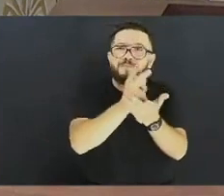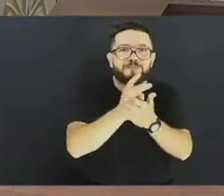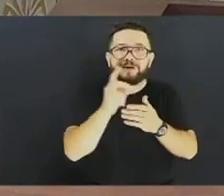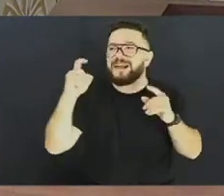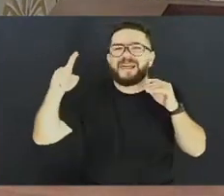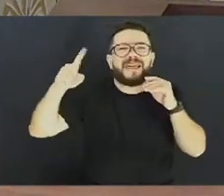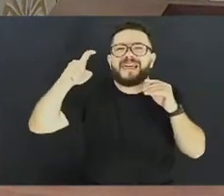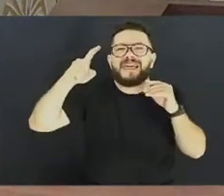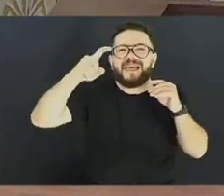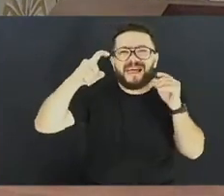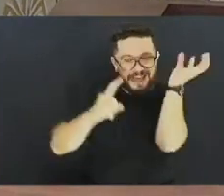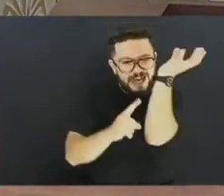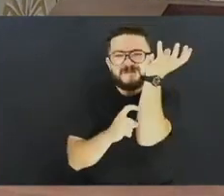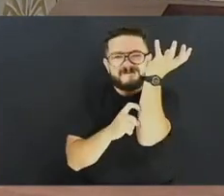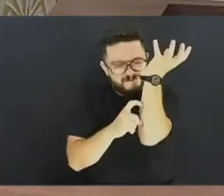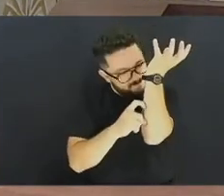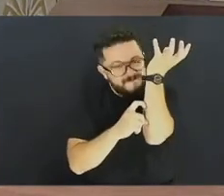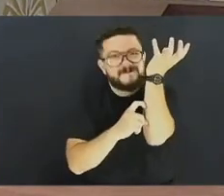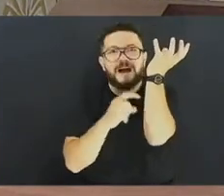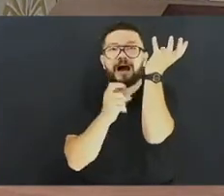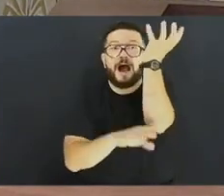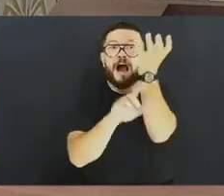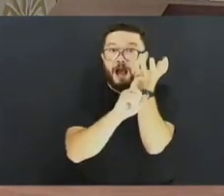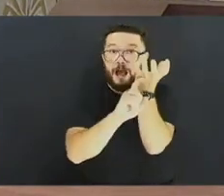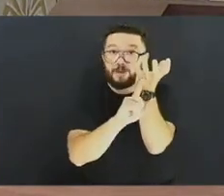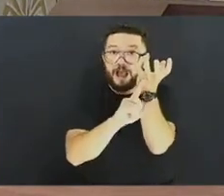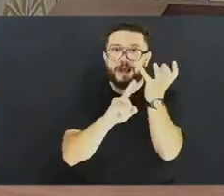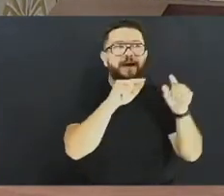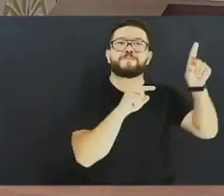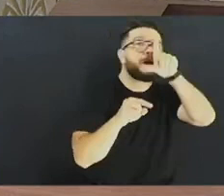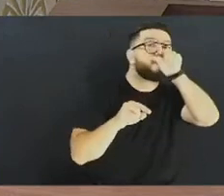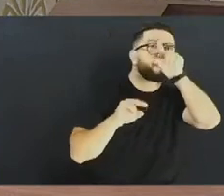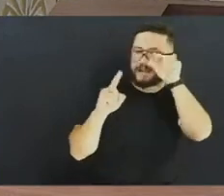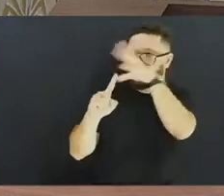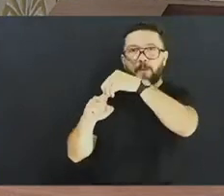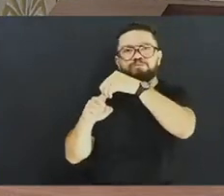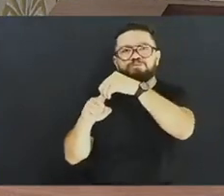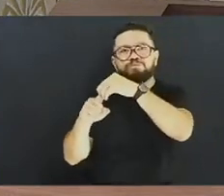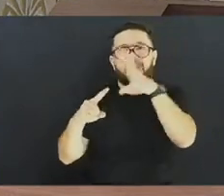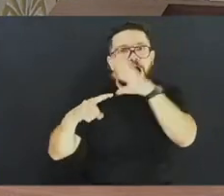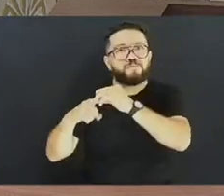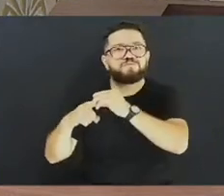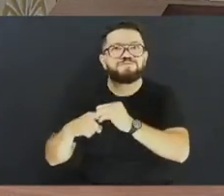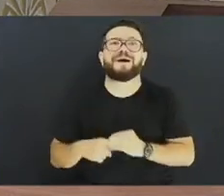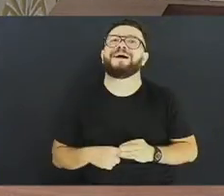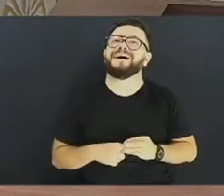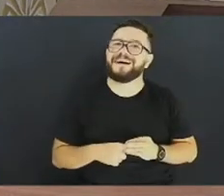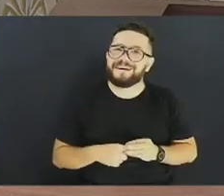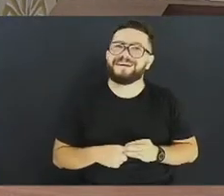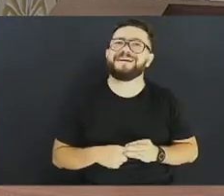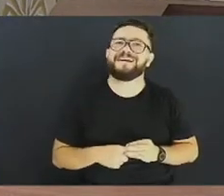Araucária. Olhe, gente, eu vim aqui para trazer a câmara, porque